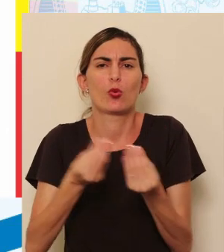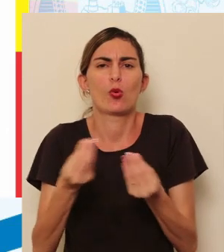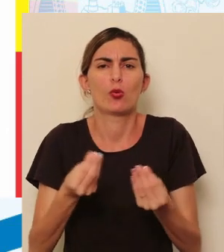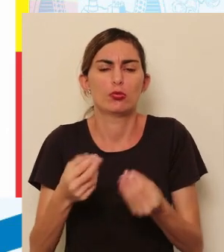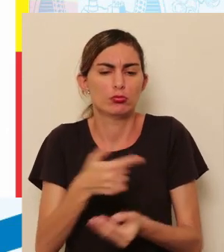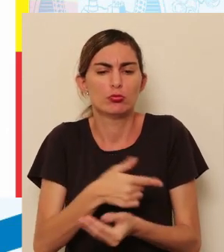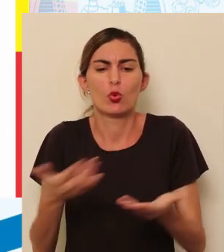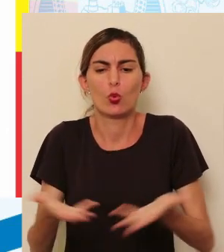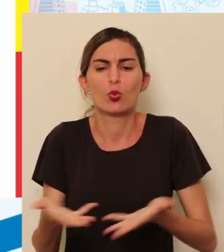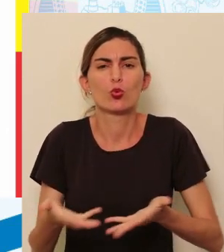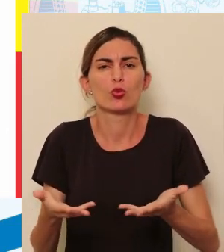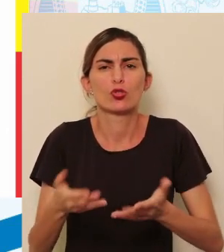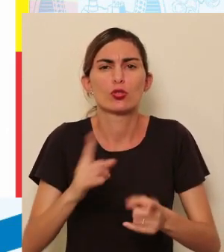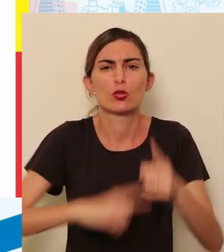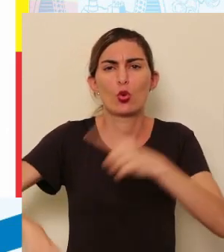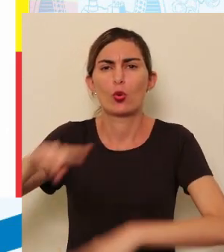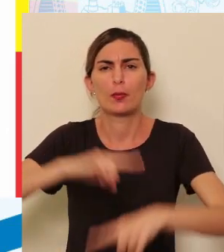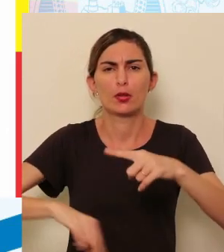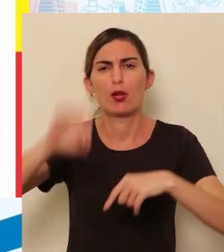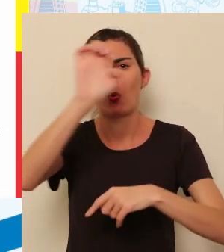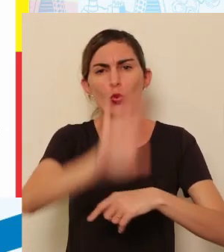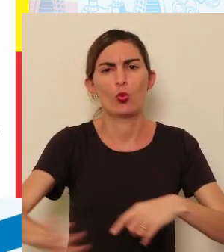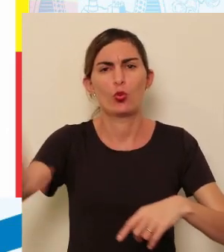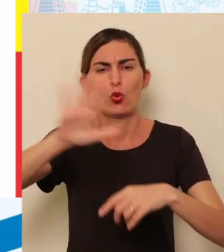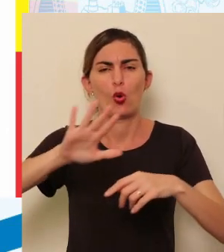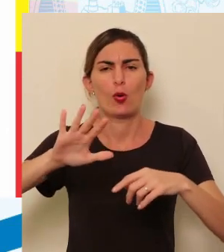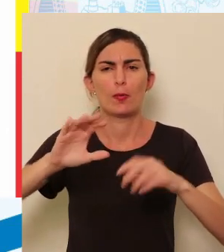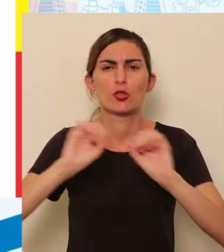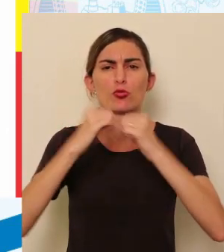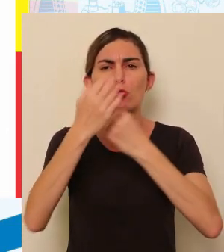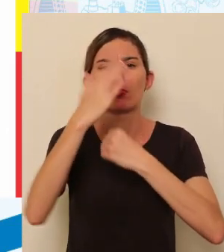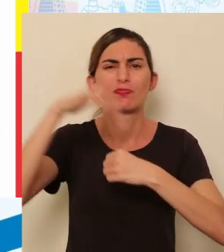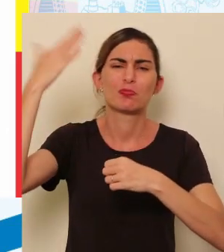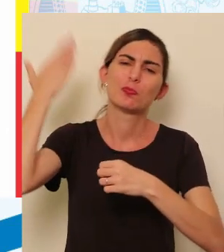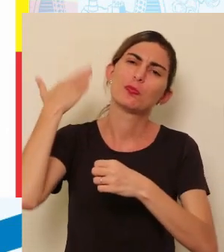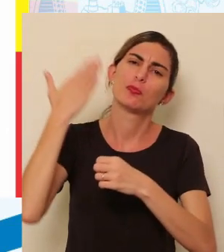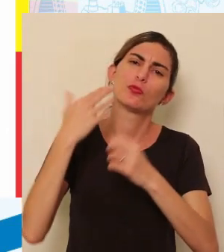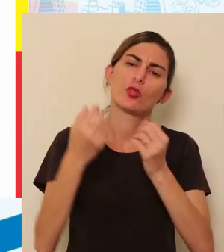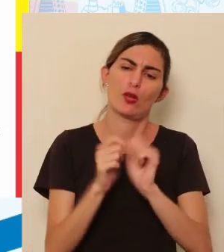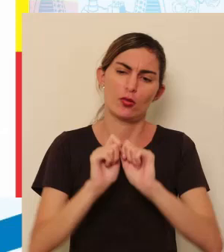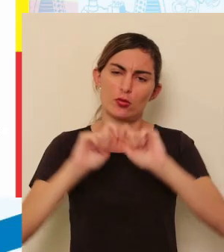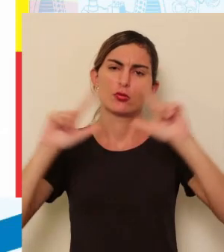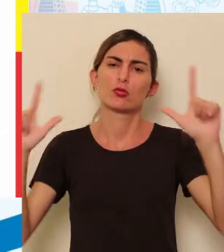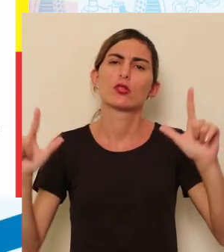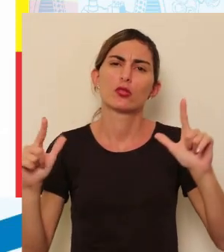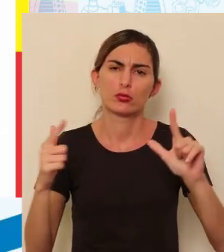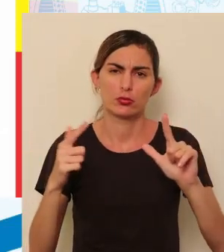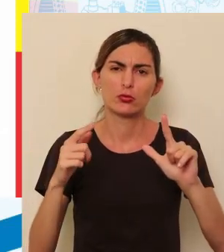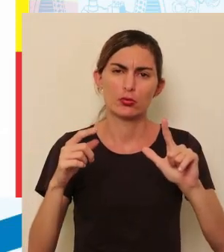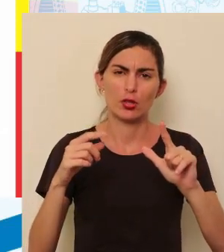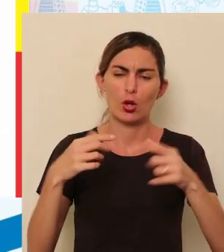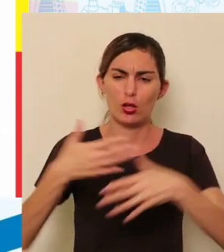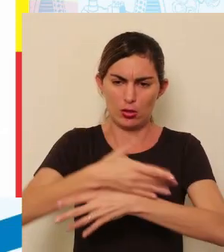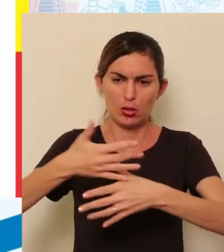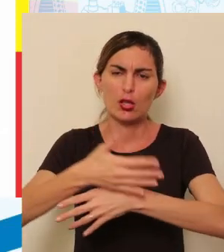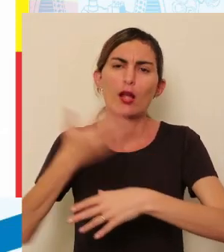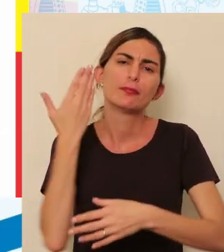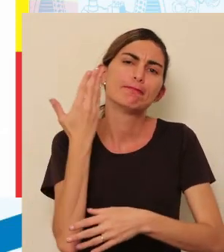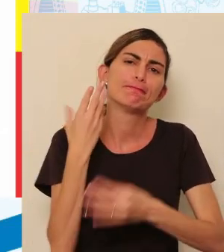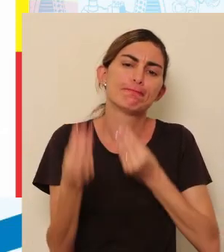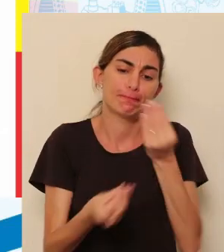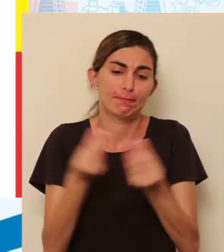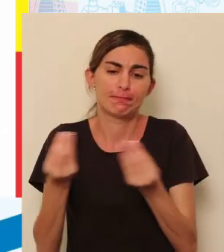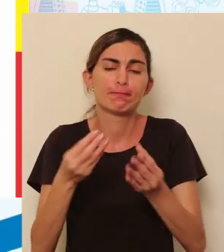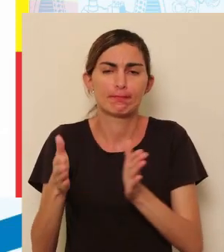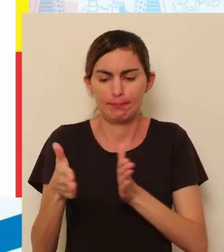da dominação europeia dessas estruturas de sociedades. E aí você vê uma imagem de uma estrutura urbana